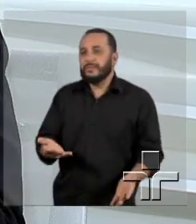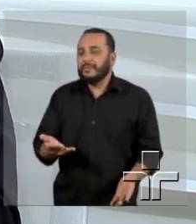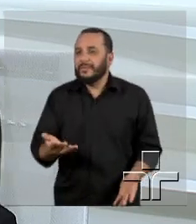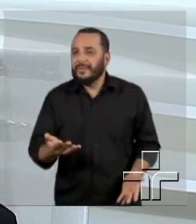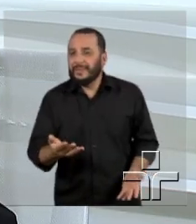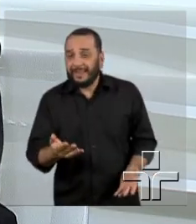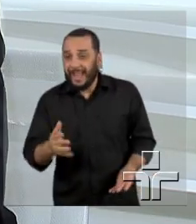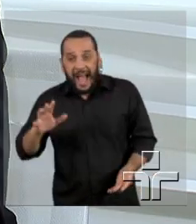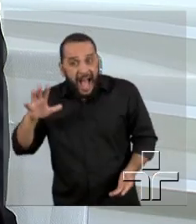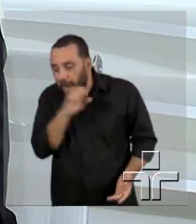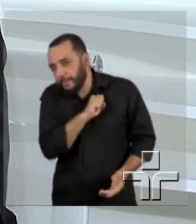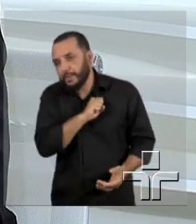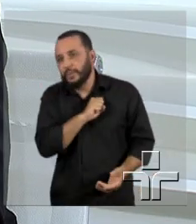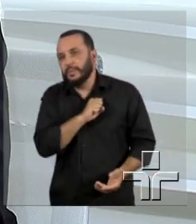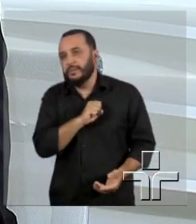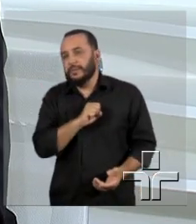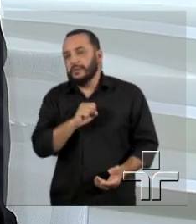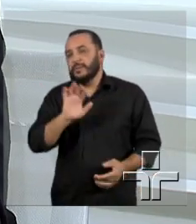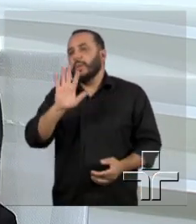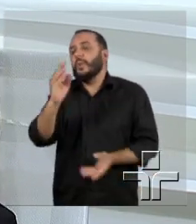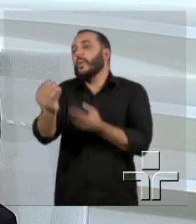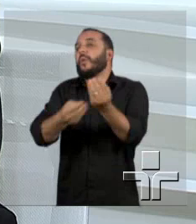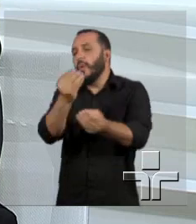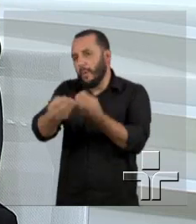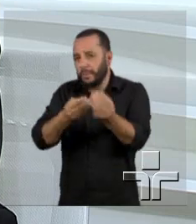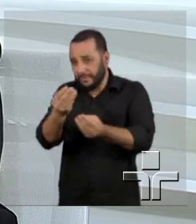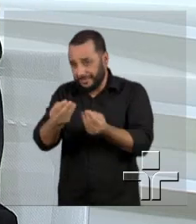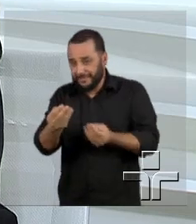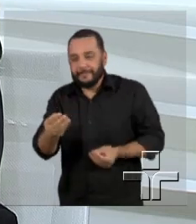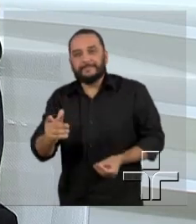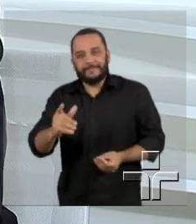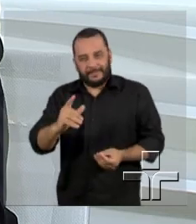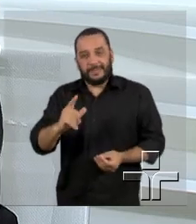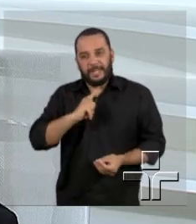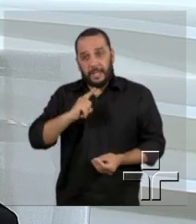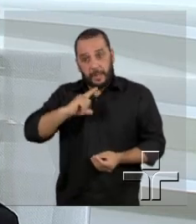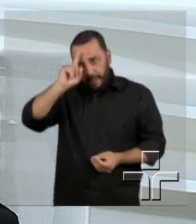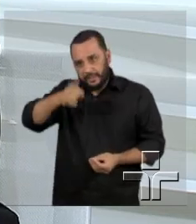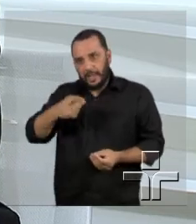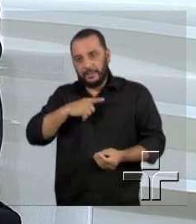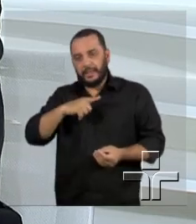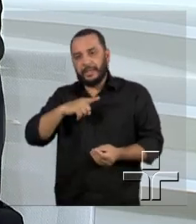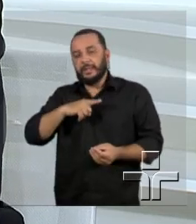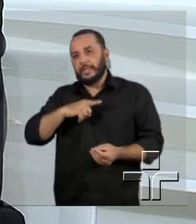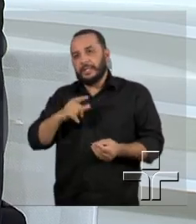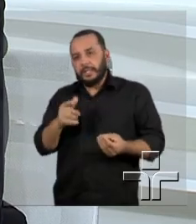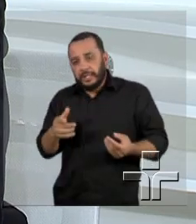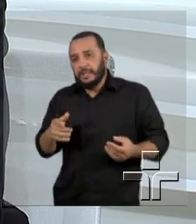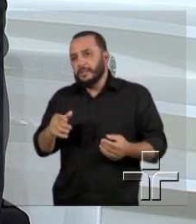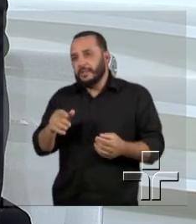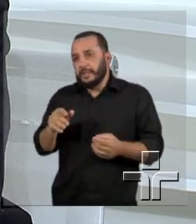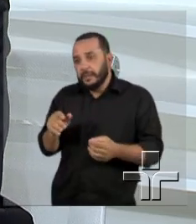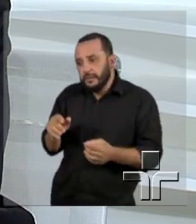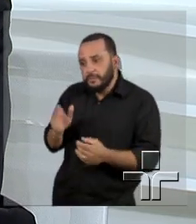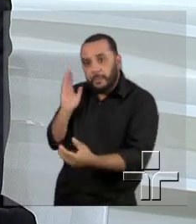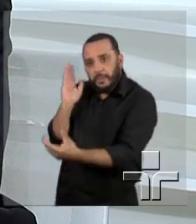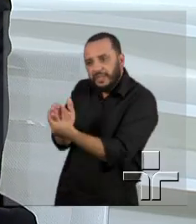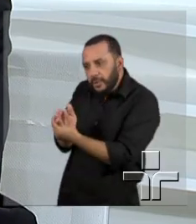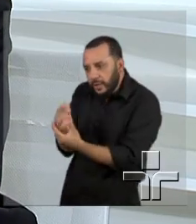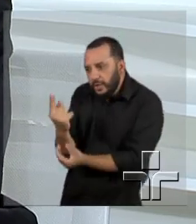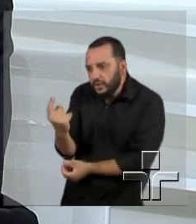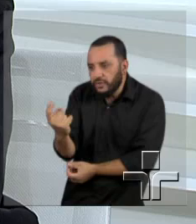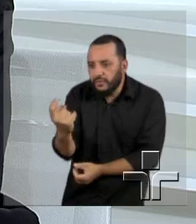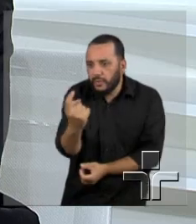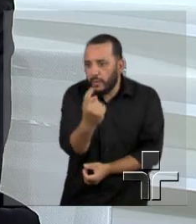a via, o remédio do mandado de injunção para os casos individuais e da ação direta